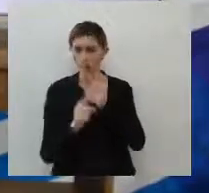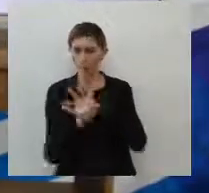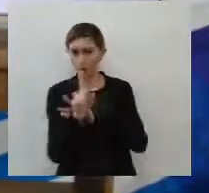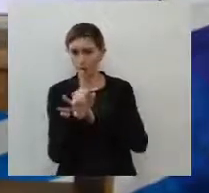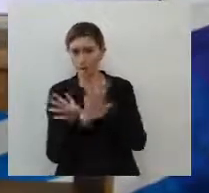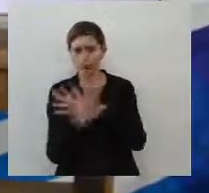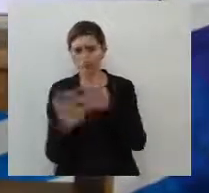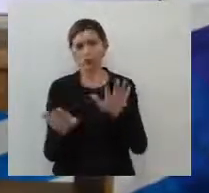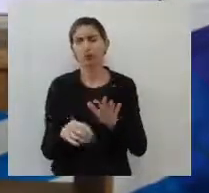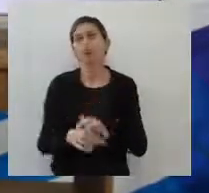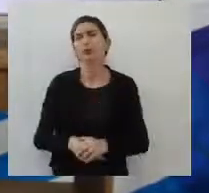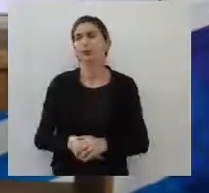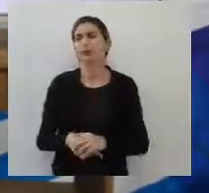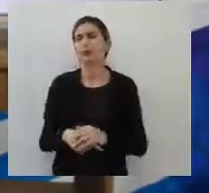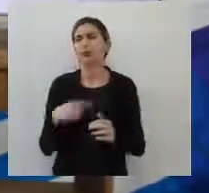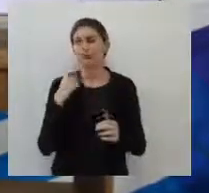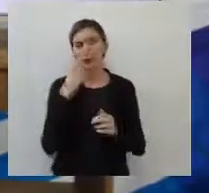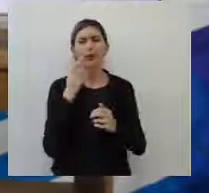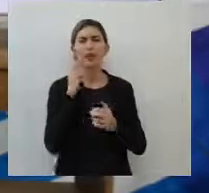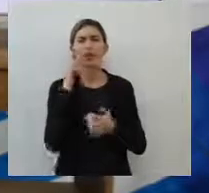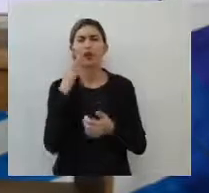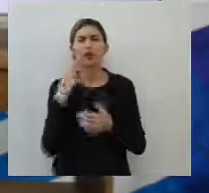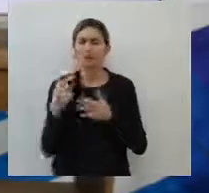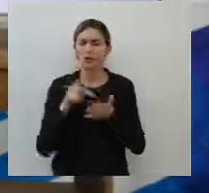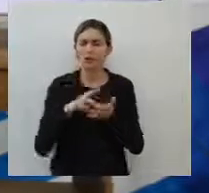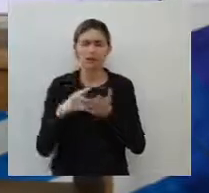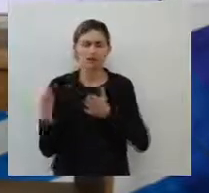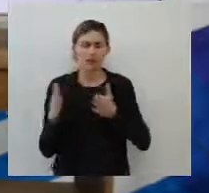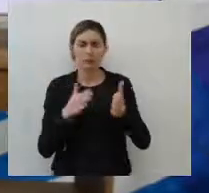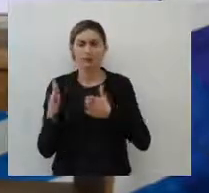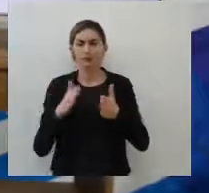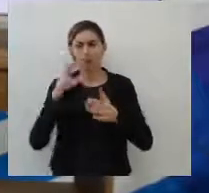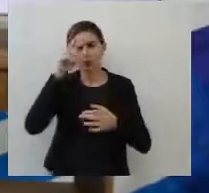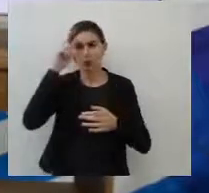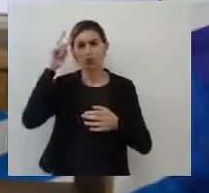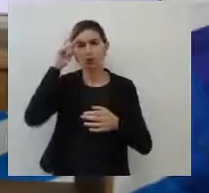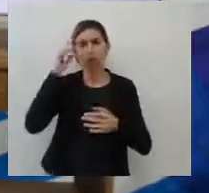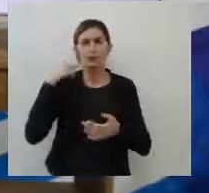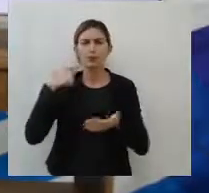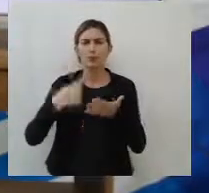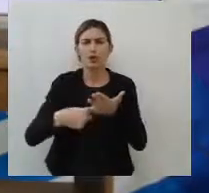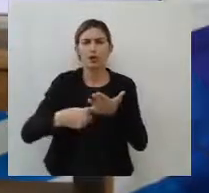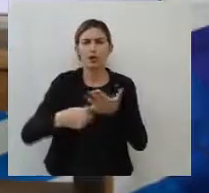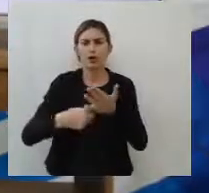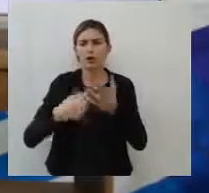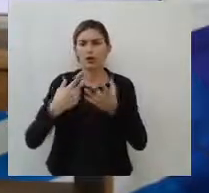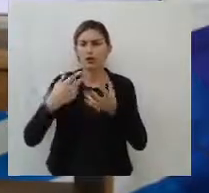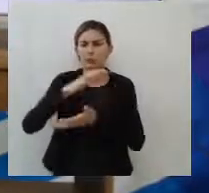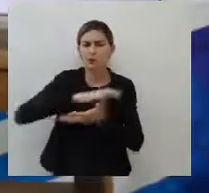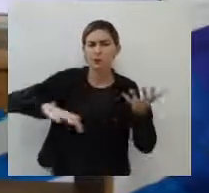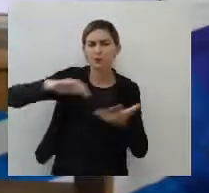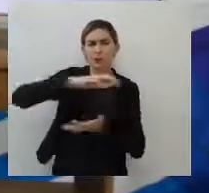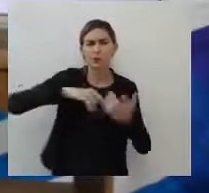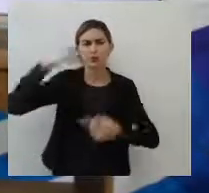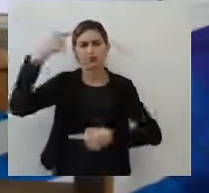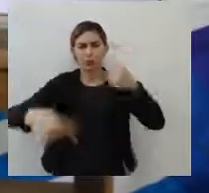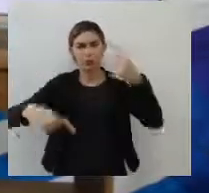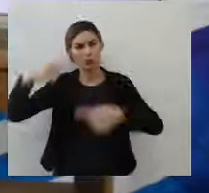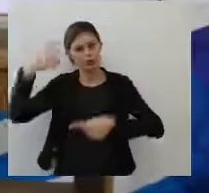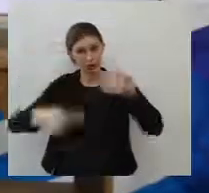tá? Então, pessoal, é verdade que nesse período histórico foi marcado por grandes revoluções na